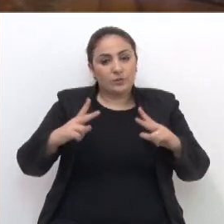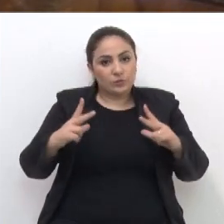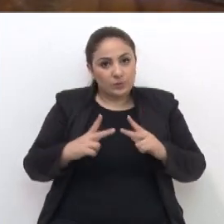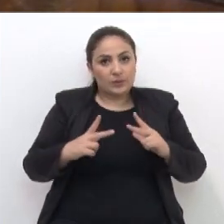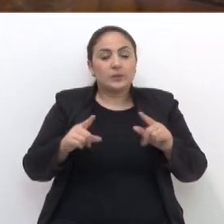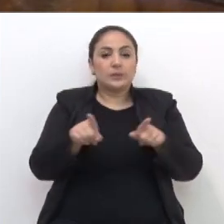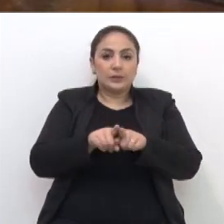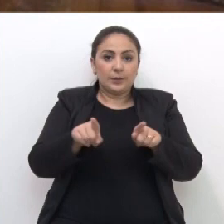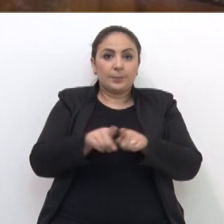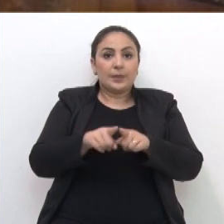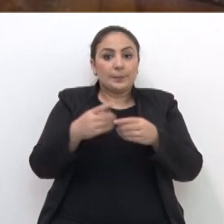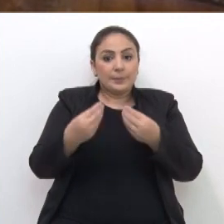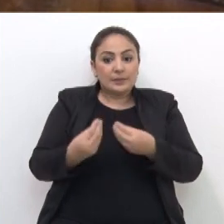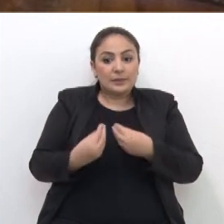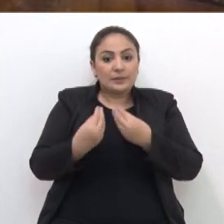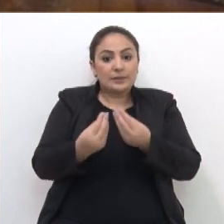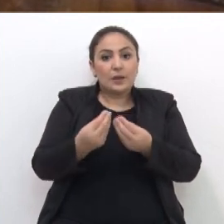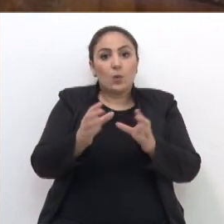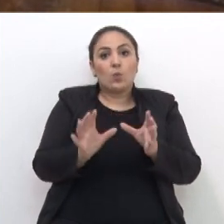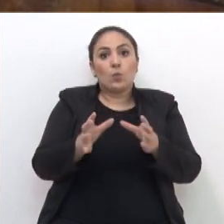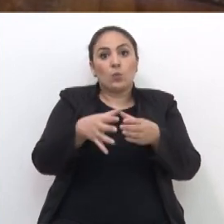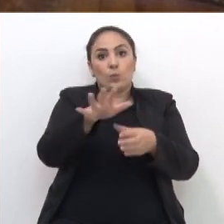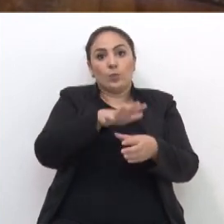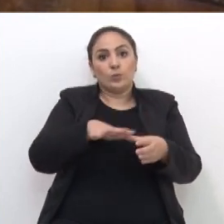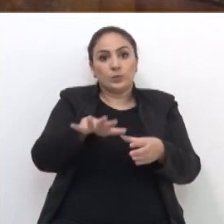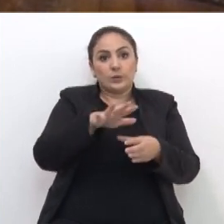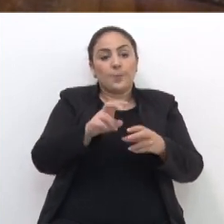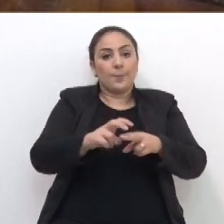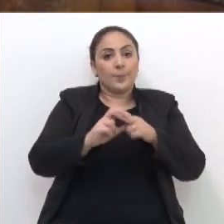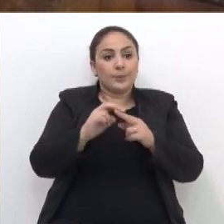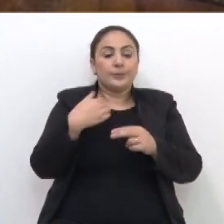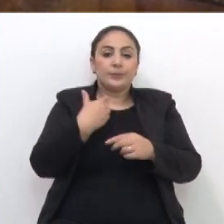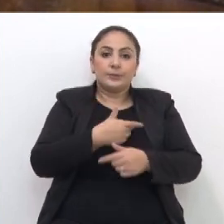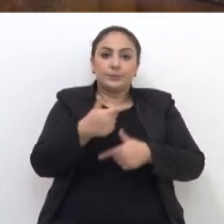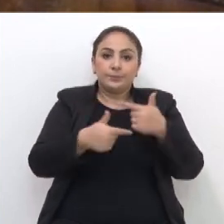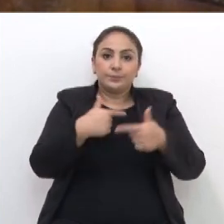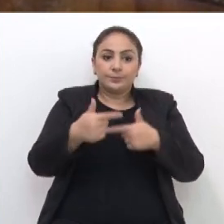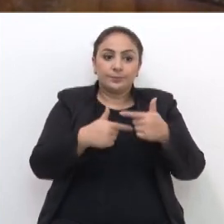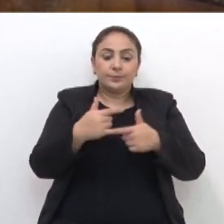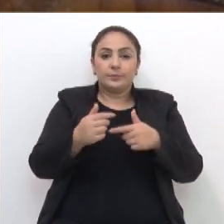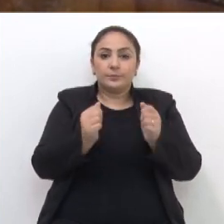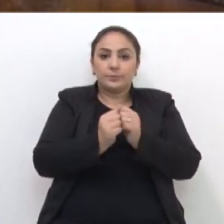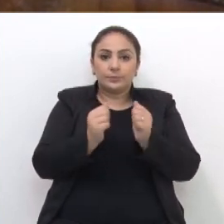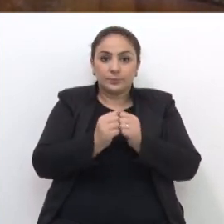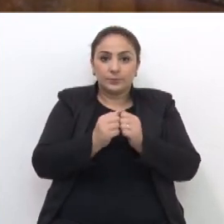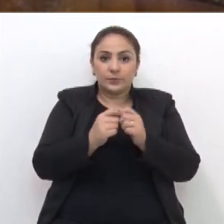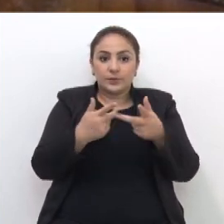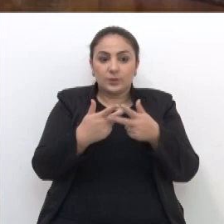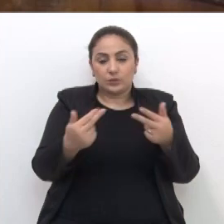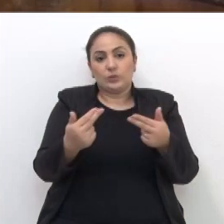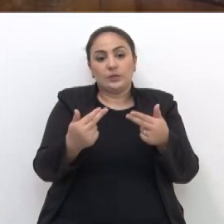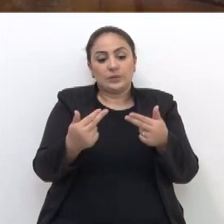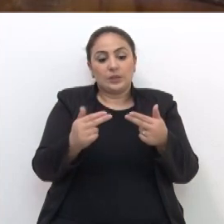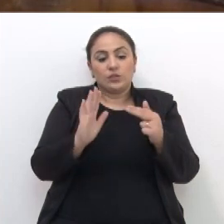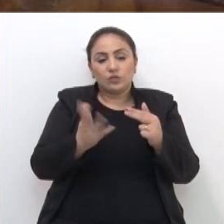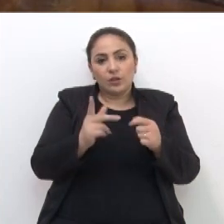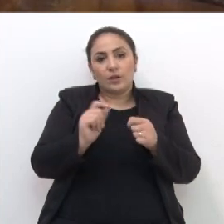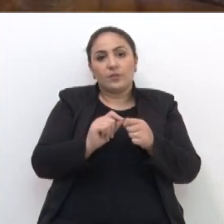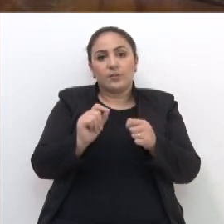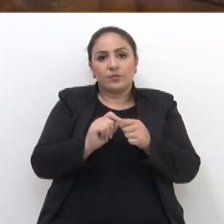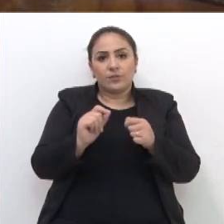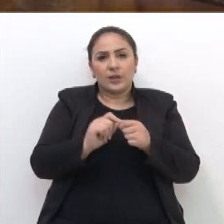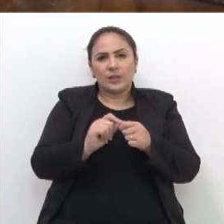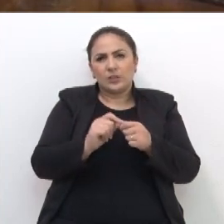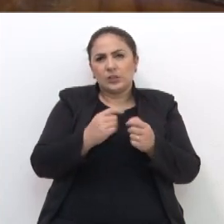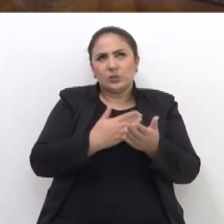já está acostumada a ver investimentos, quer seja em calçada, cercamentos de escola, né? E neste caso que nós falamos hoje